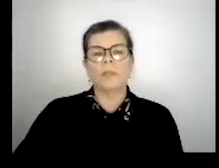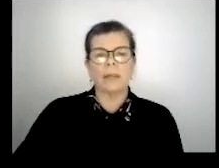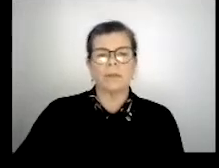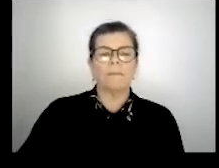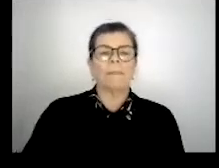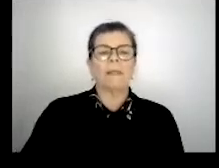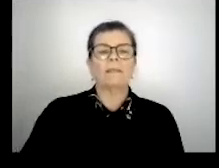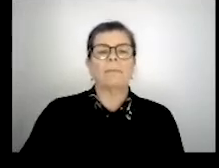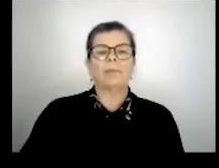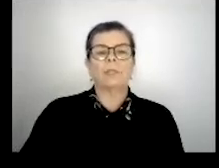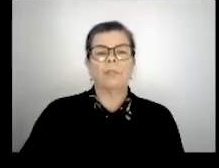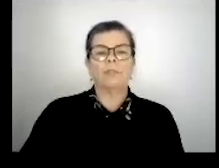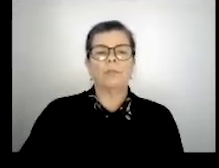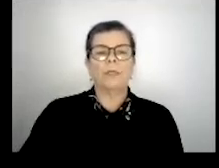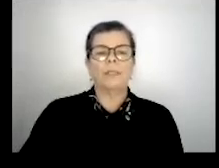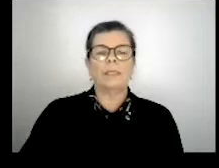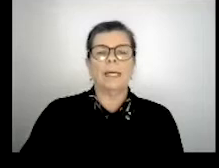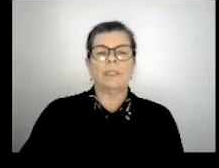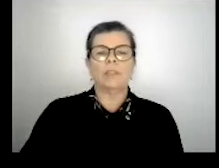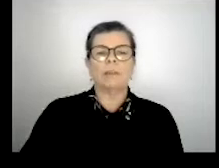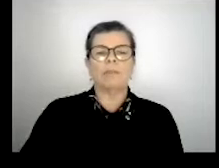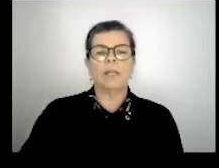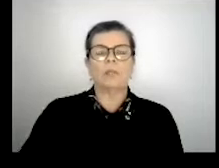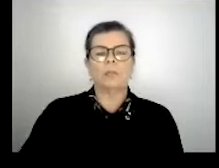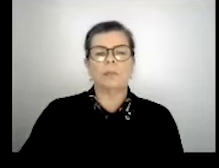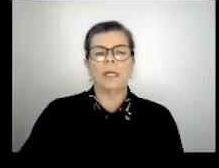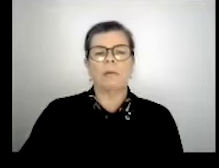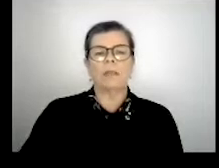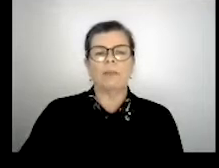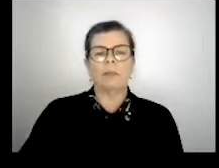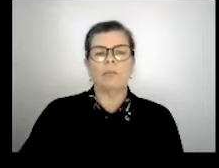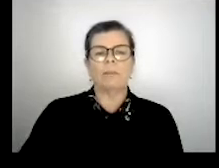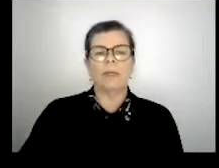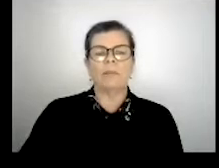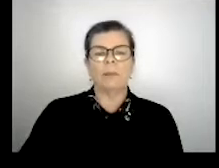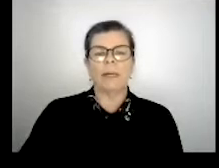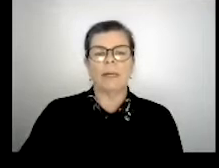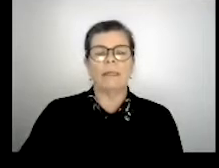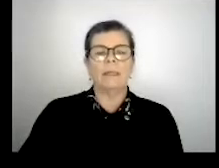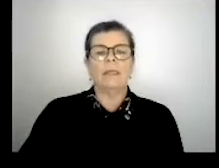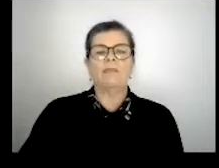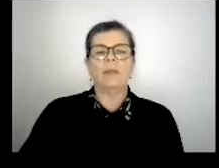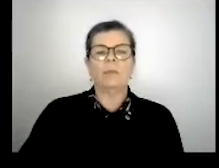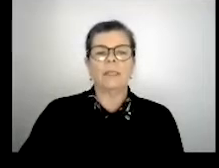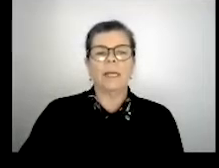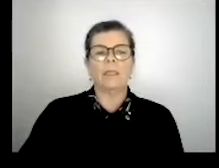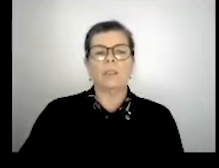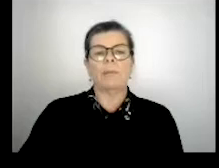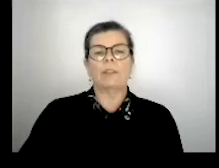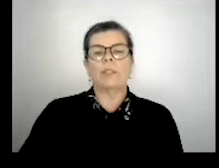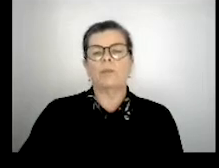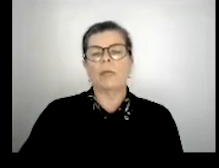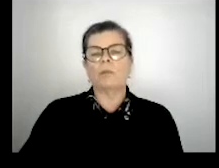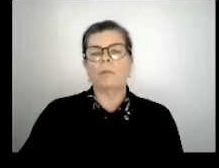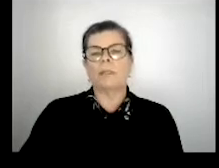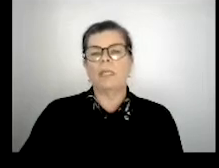fluxos, processos. Exemplo, já no nível 2, a triagem já vai para frente do hospital, aqui é feito o enfermeiro, vem para cá, e é feito o start, já